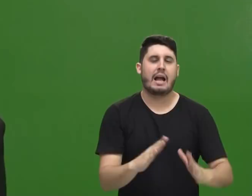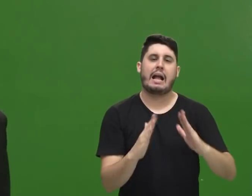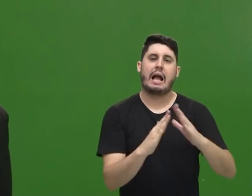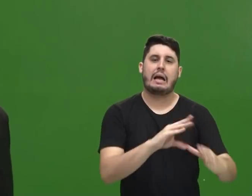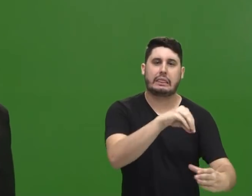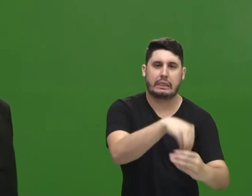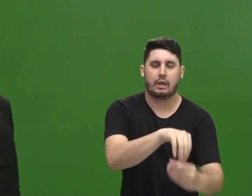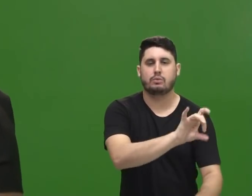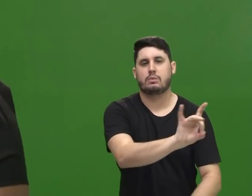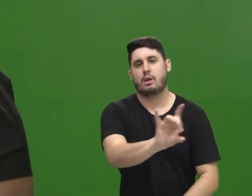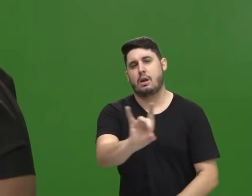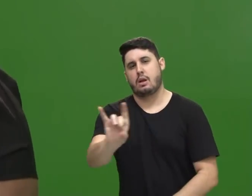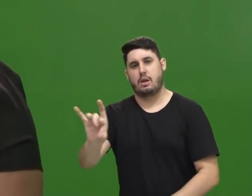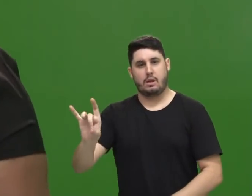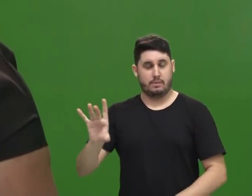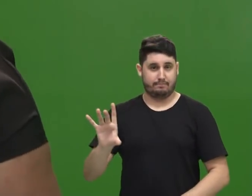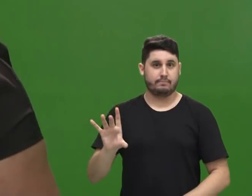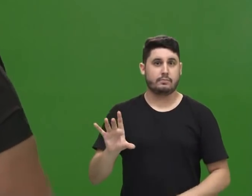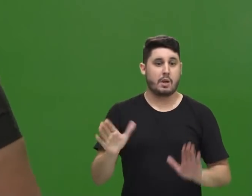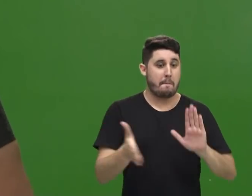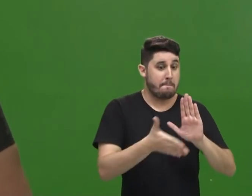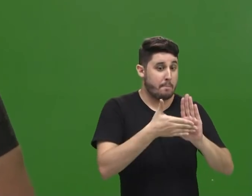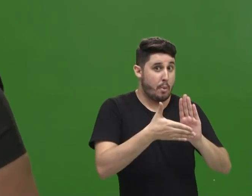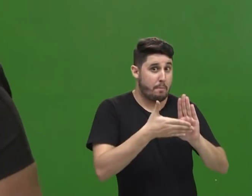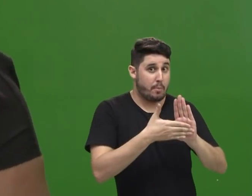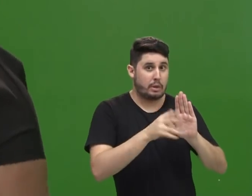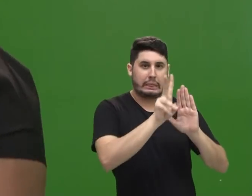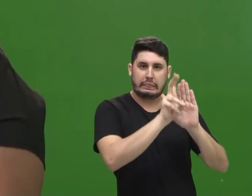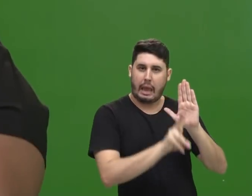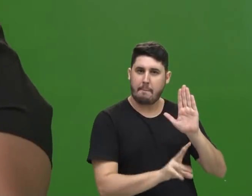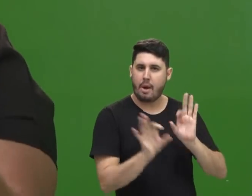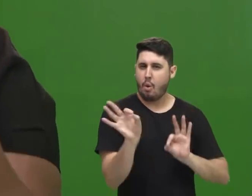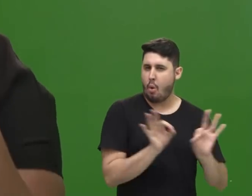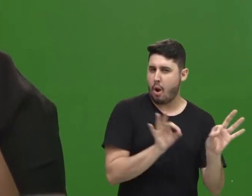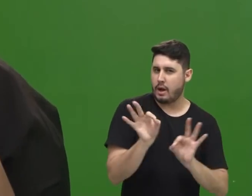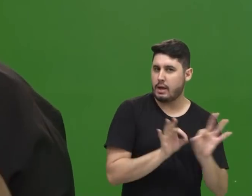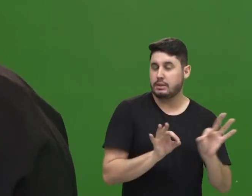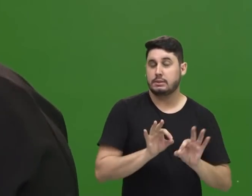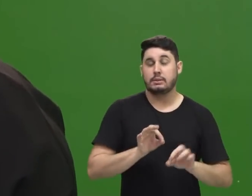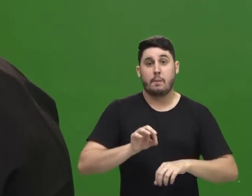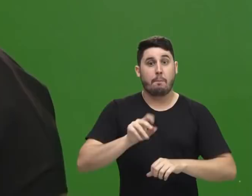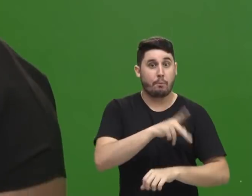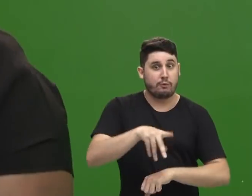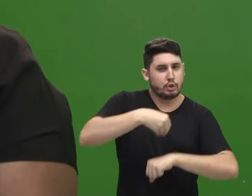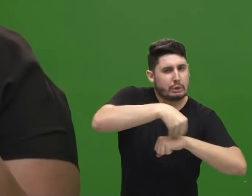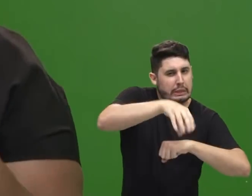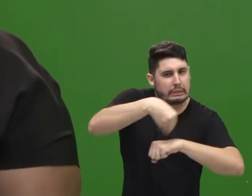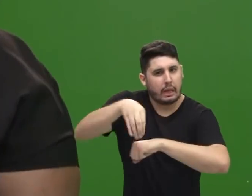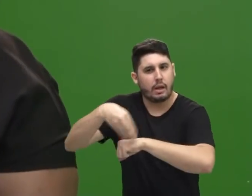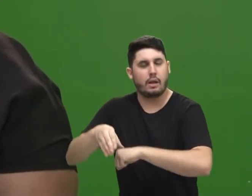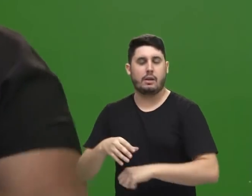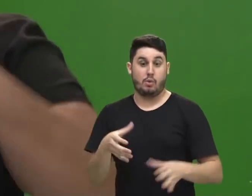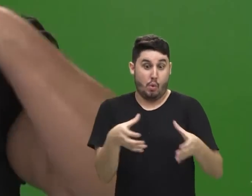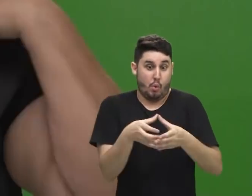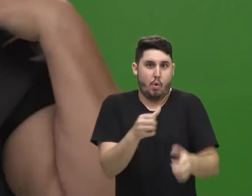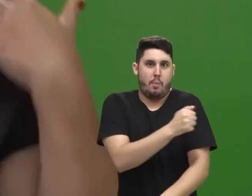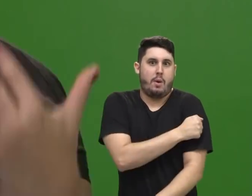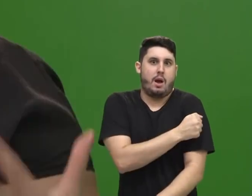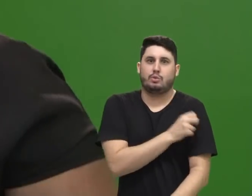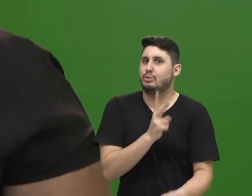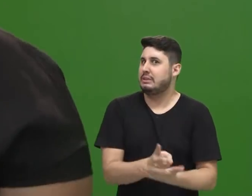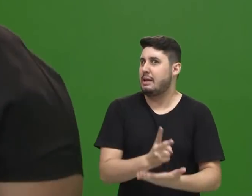sua própria casa. Com as propostas organizadas, com as dicas dos professores, nossos alunos